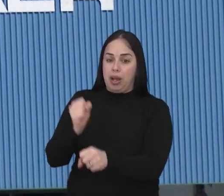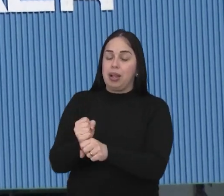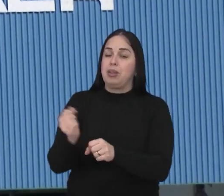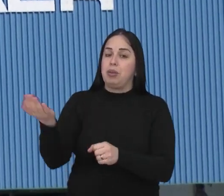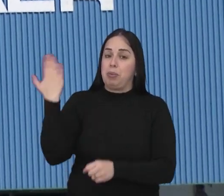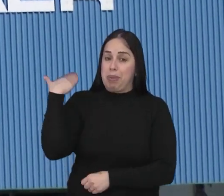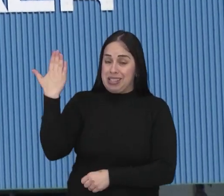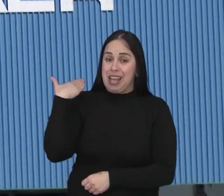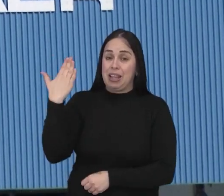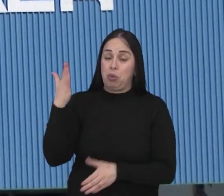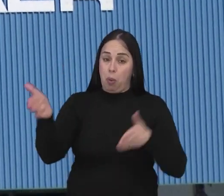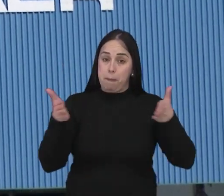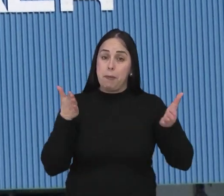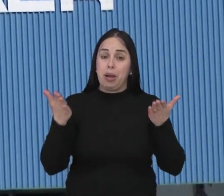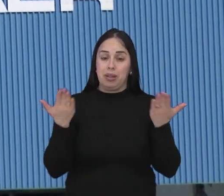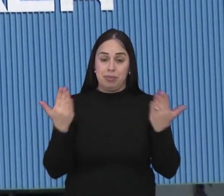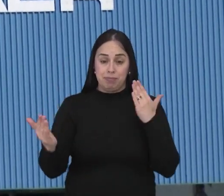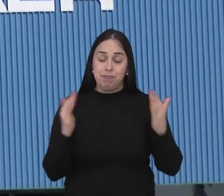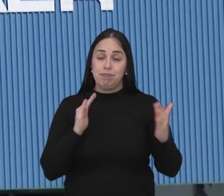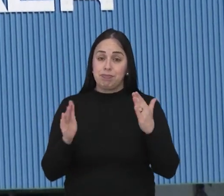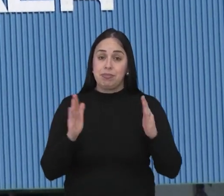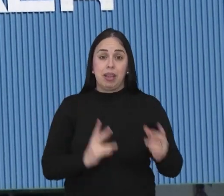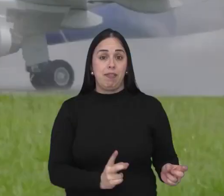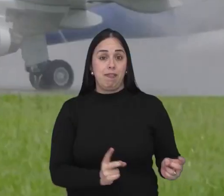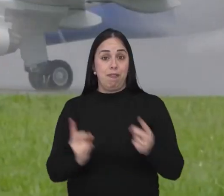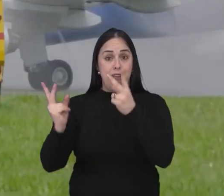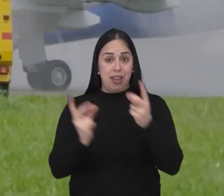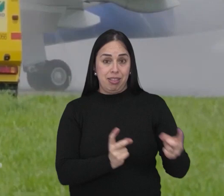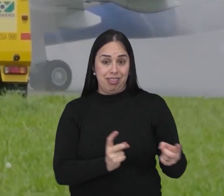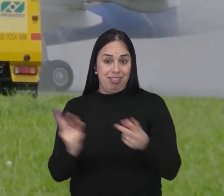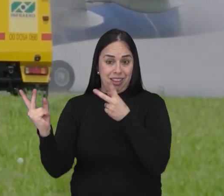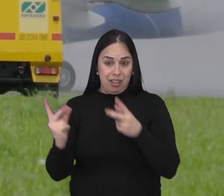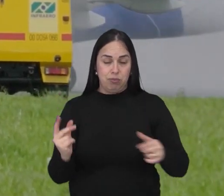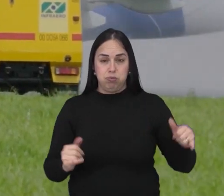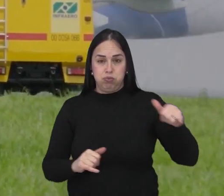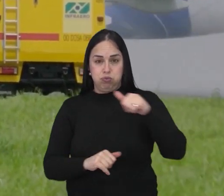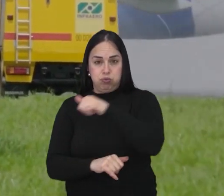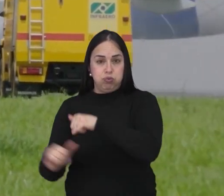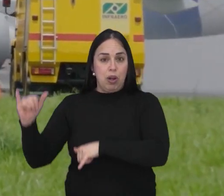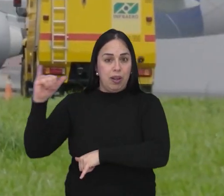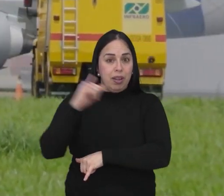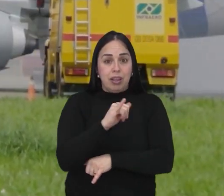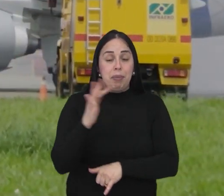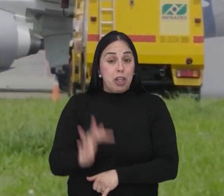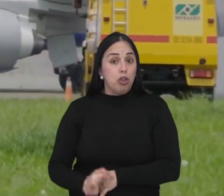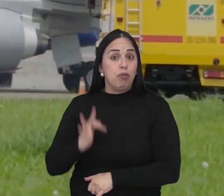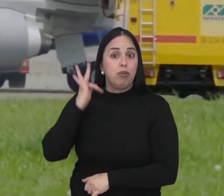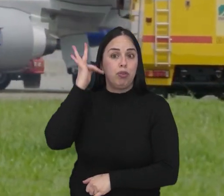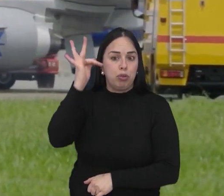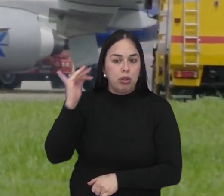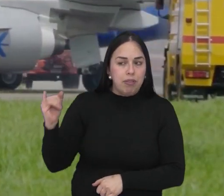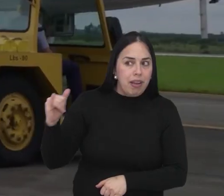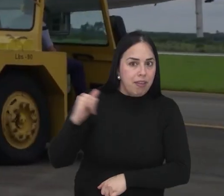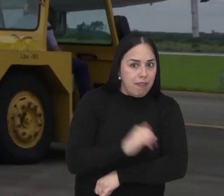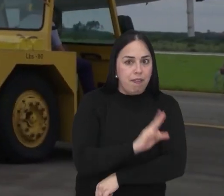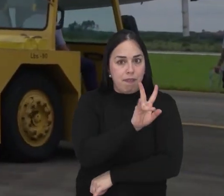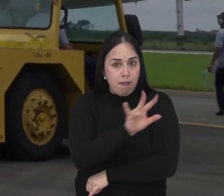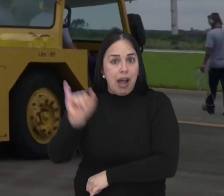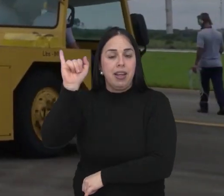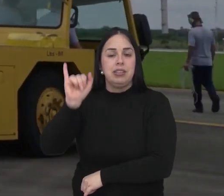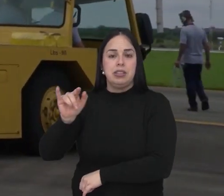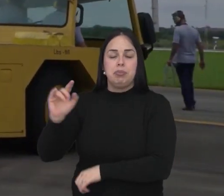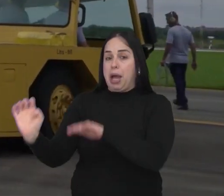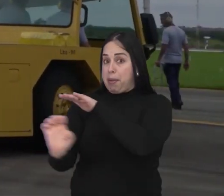no comparativo com o mesmo período do ano passado. As exportações dessas aeronaves e dos futuros aviões que devem